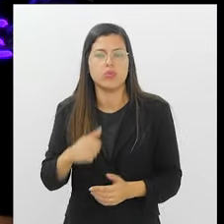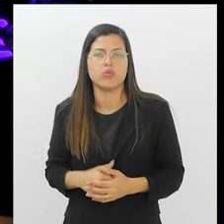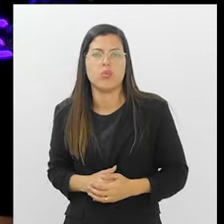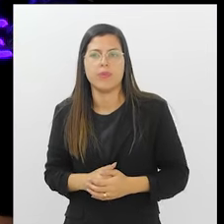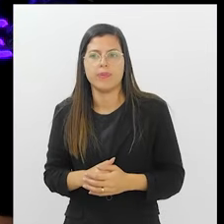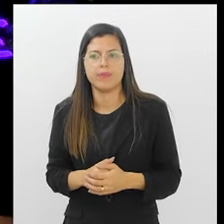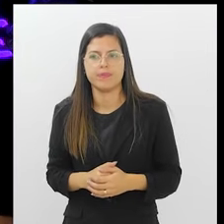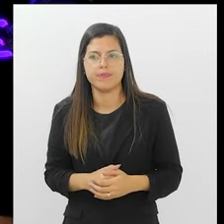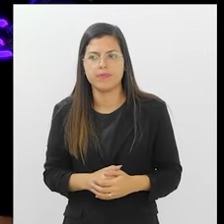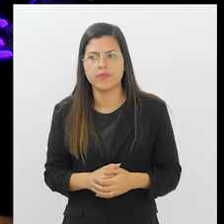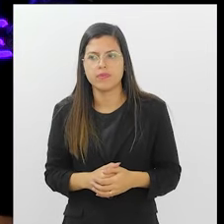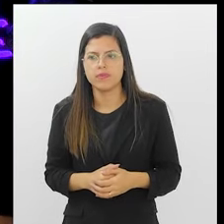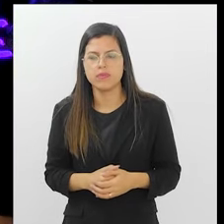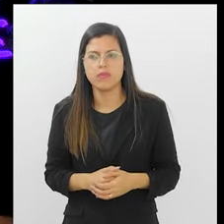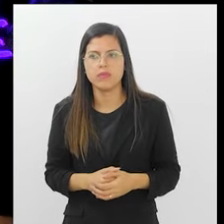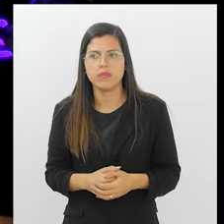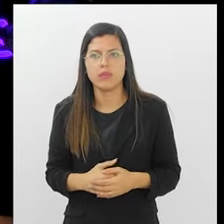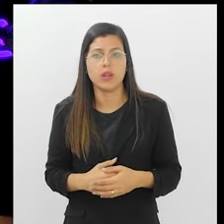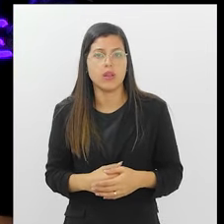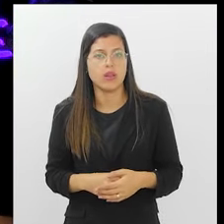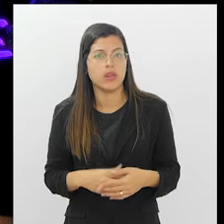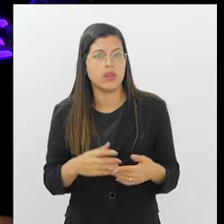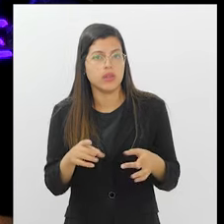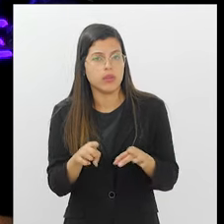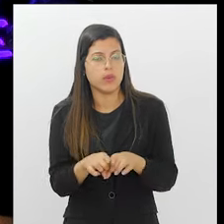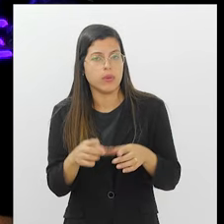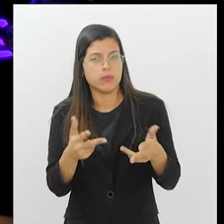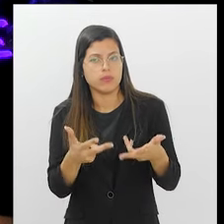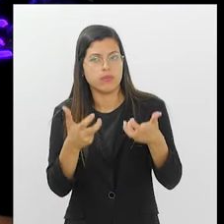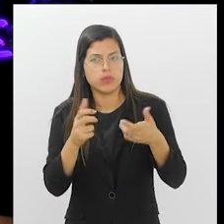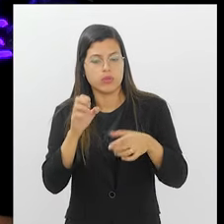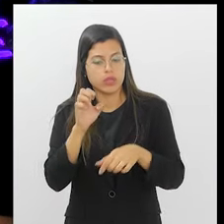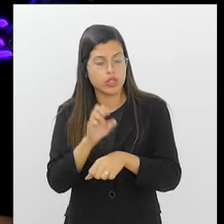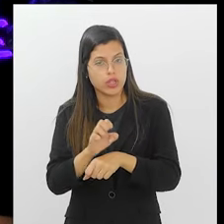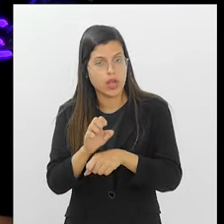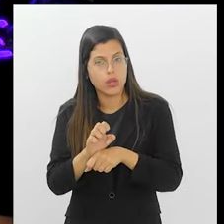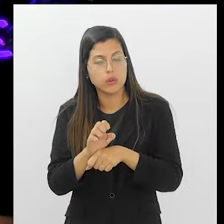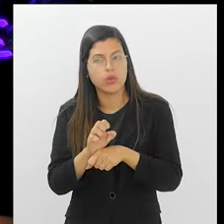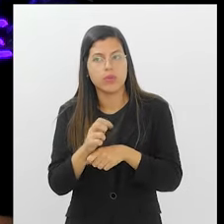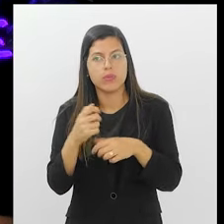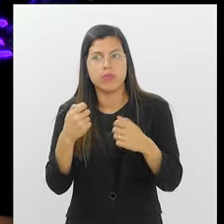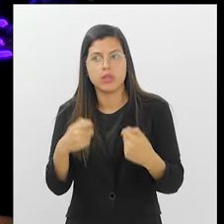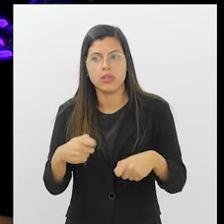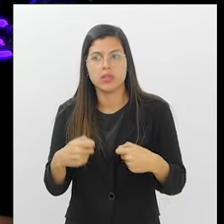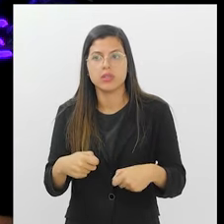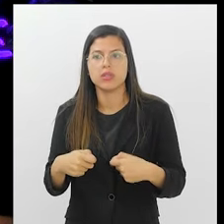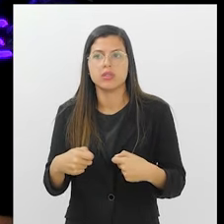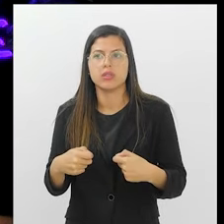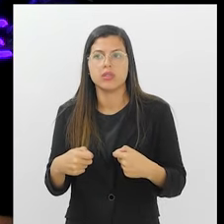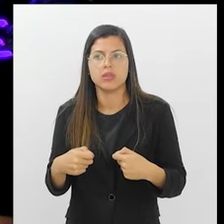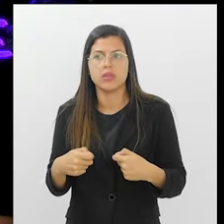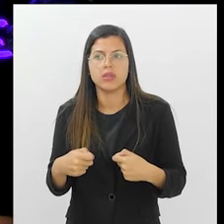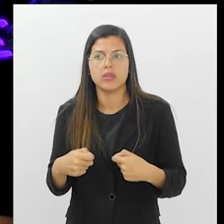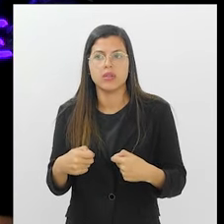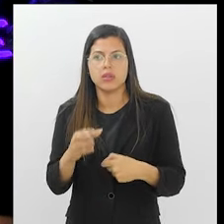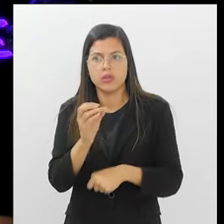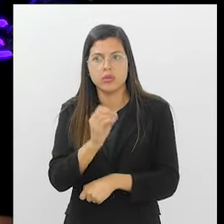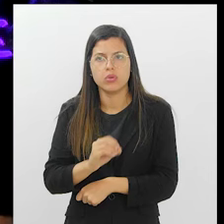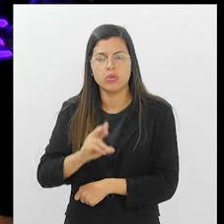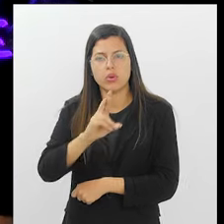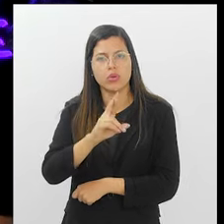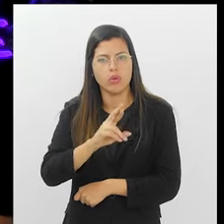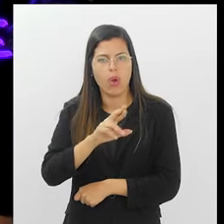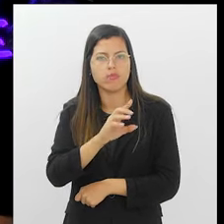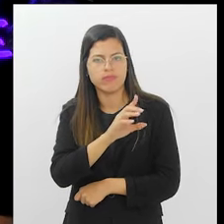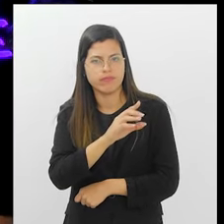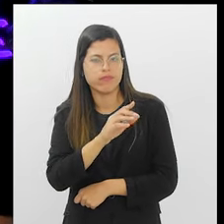né, algumas. É, mas eu também vejo que o nosso Estado está precisando muito, entendeu, Marieta? E doutor Gastão